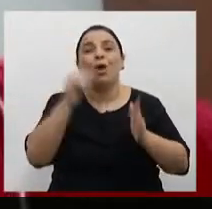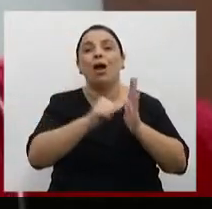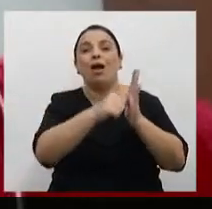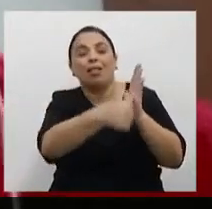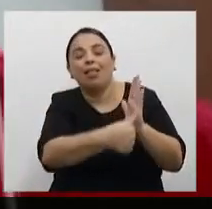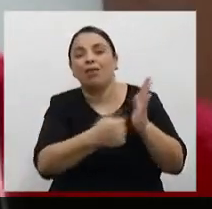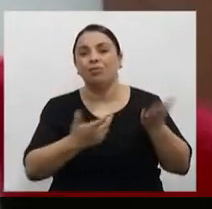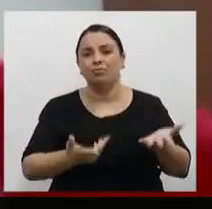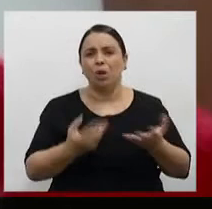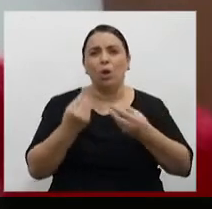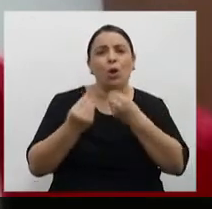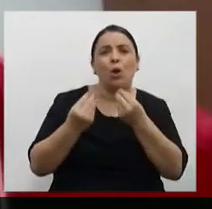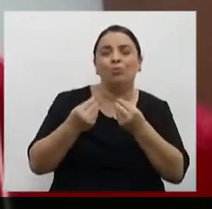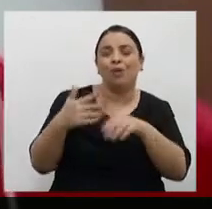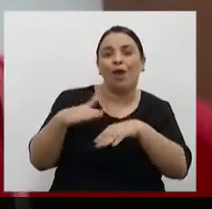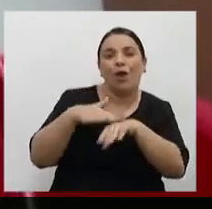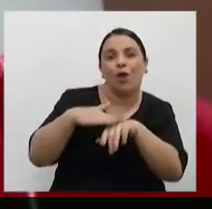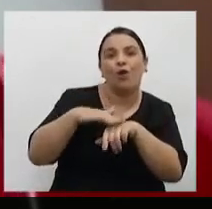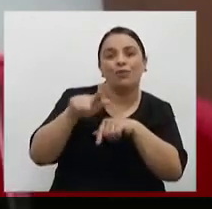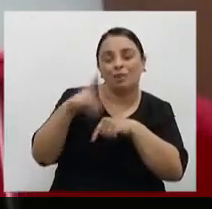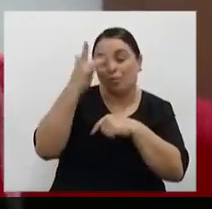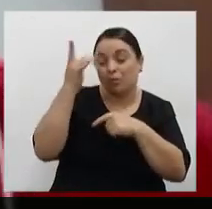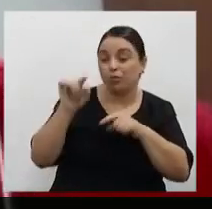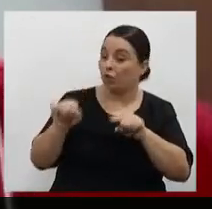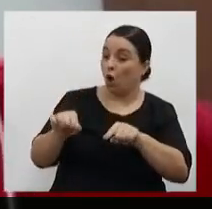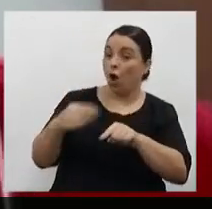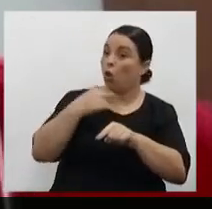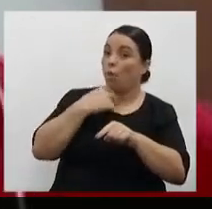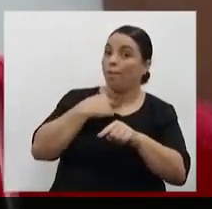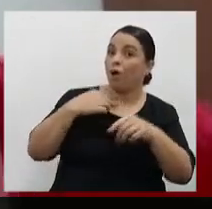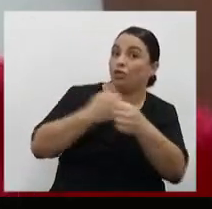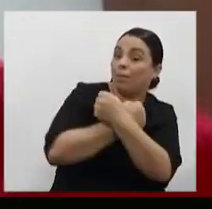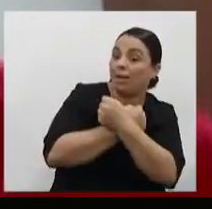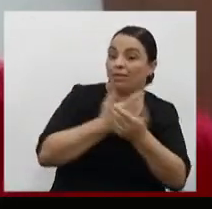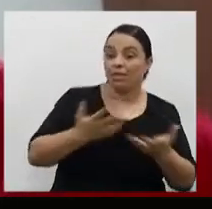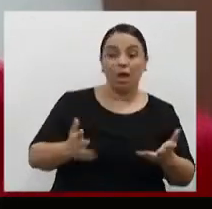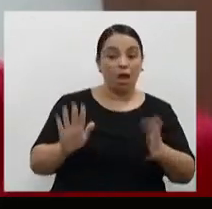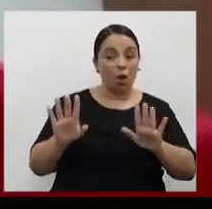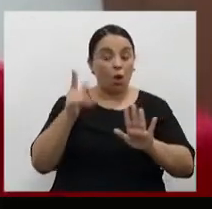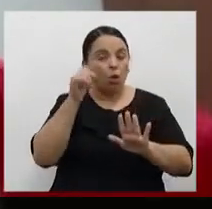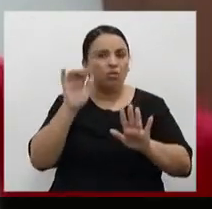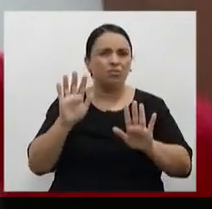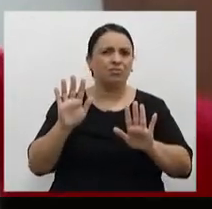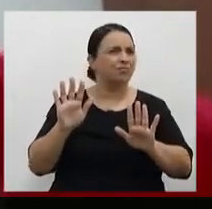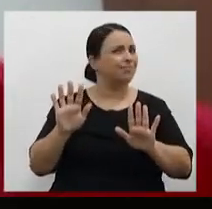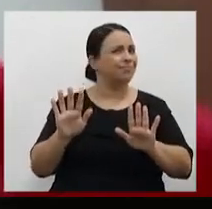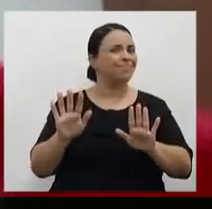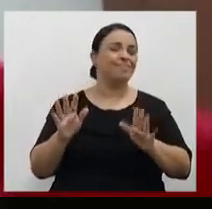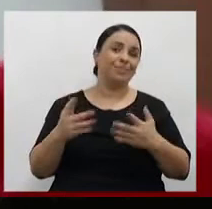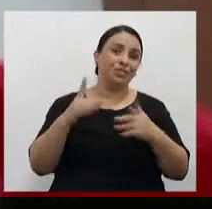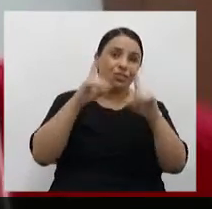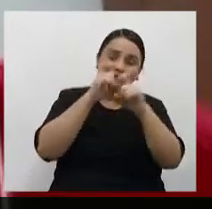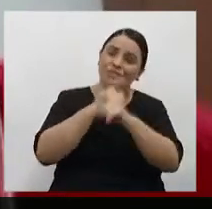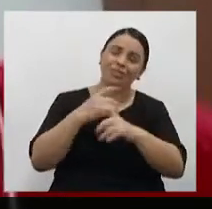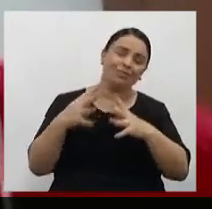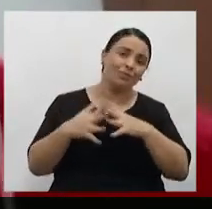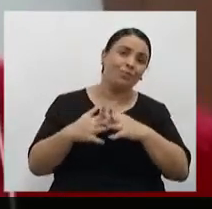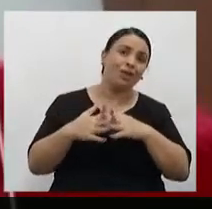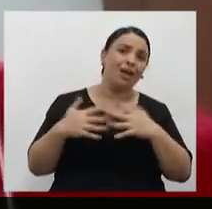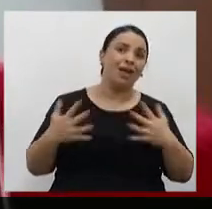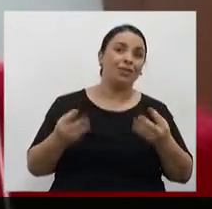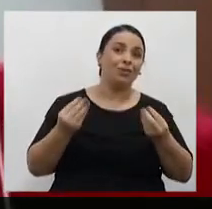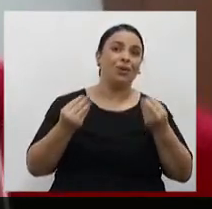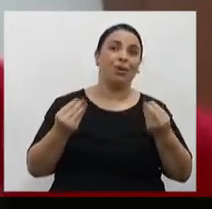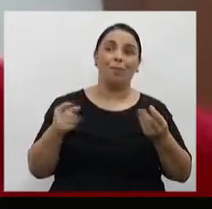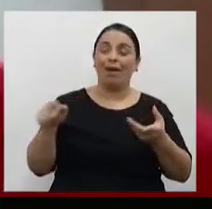para uma pessoa com síndrome de Down que ela não pode abraçar uma pessoa que entra na sua casa? Isso é extremamente complicado, porque a pessoa que tem